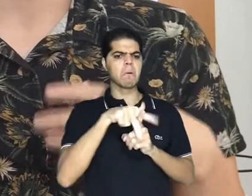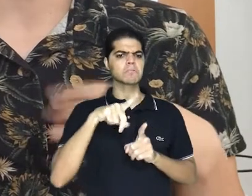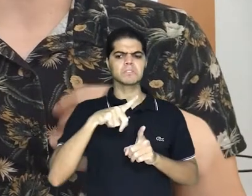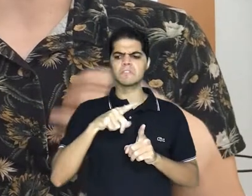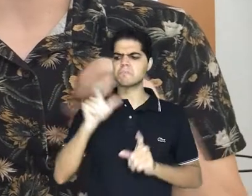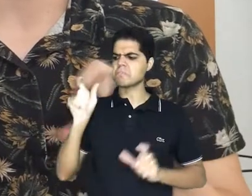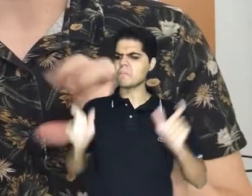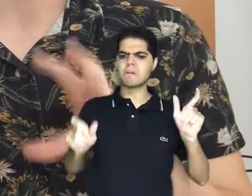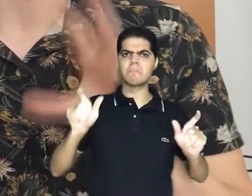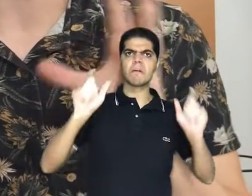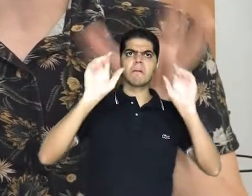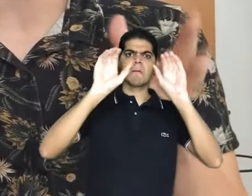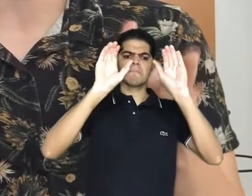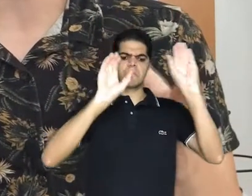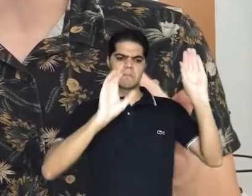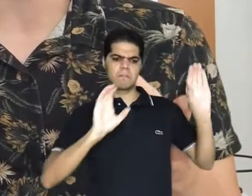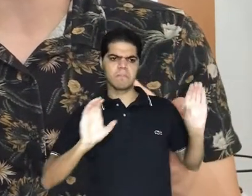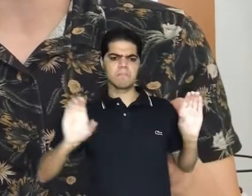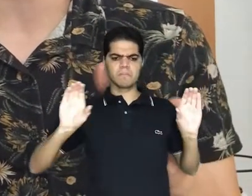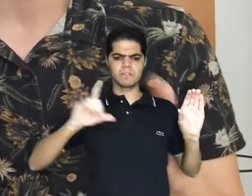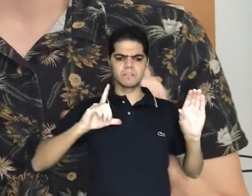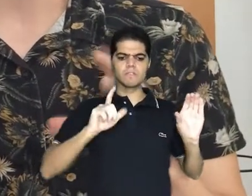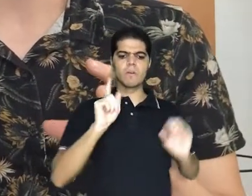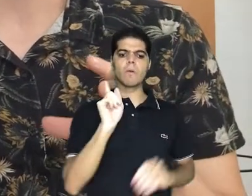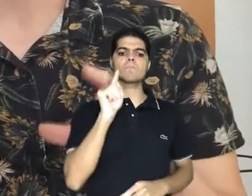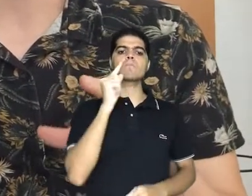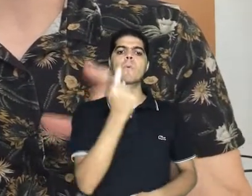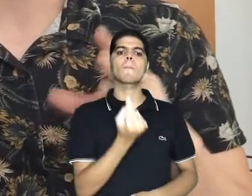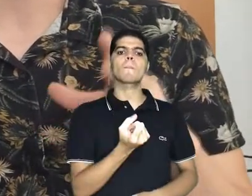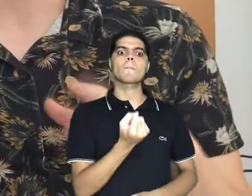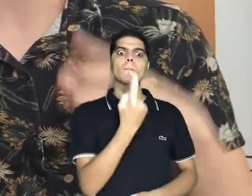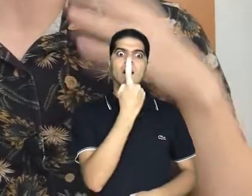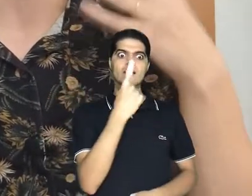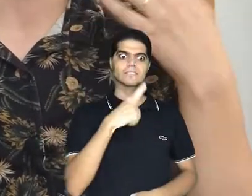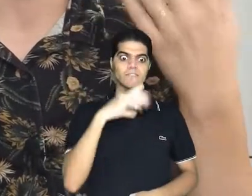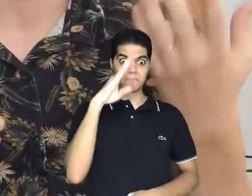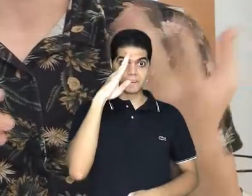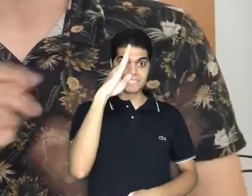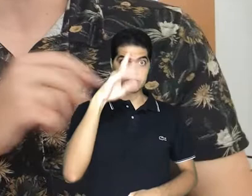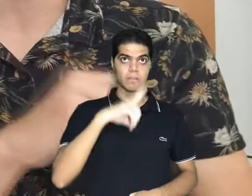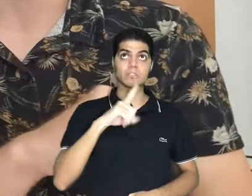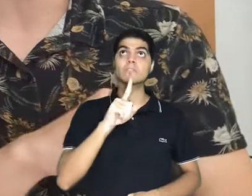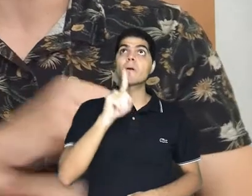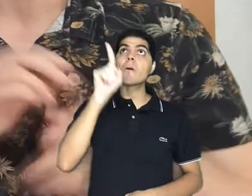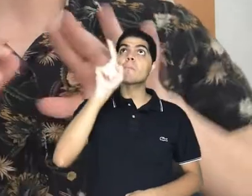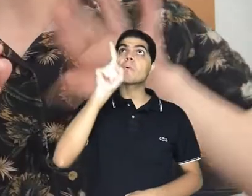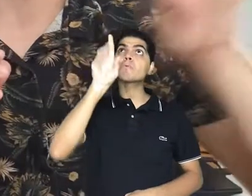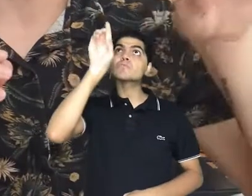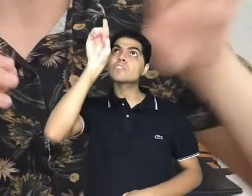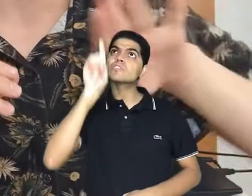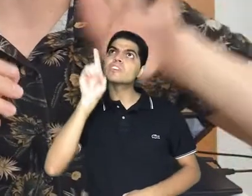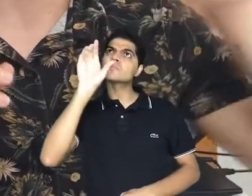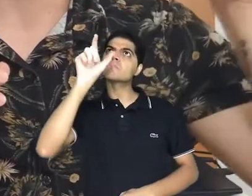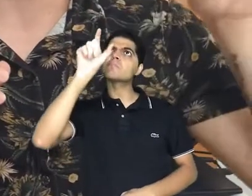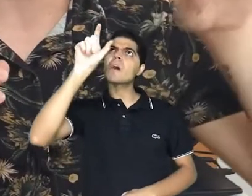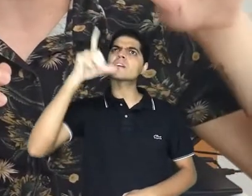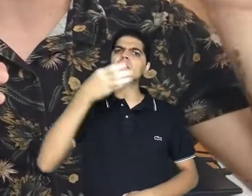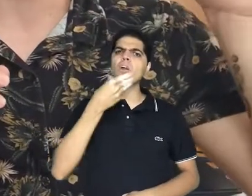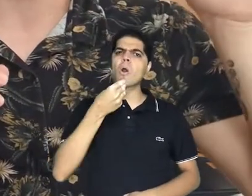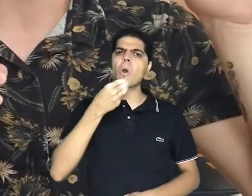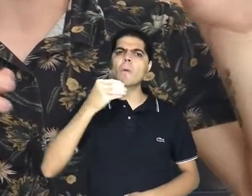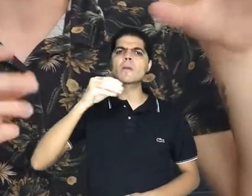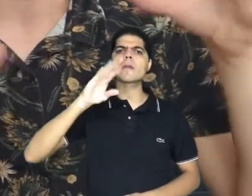são um pouco de lado os mares jeans já nesta imagem preço é bom por exemplo José Bonifácio que tá no topo direito e tá né